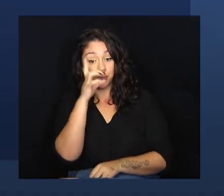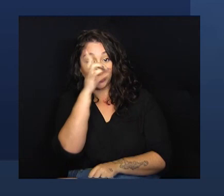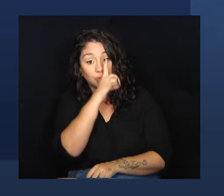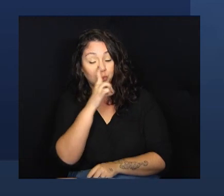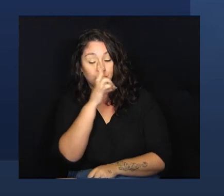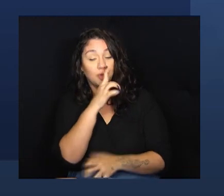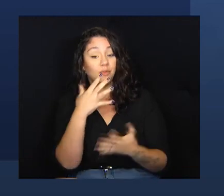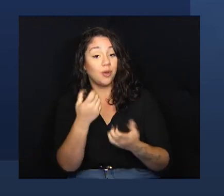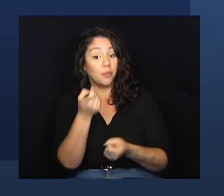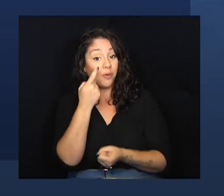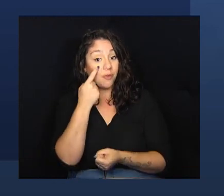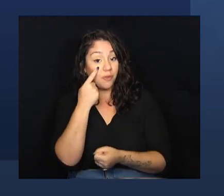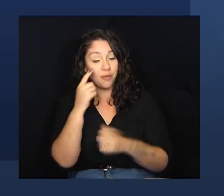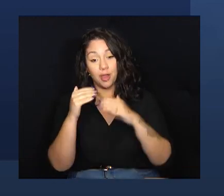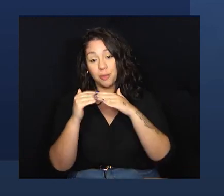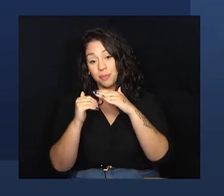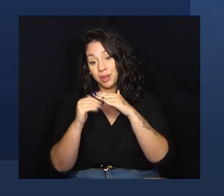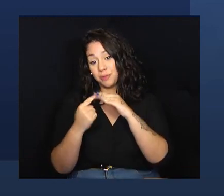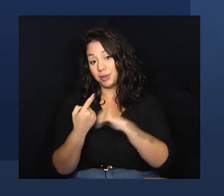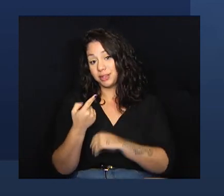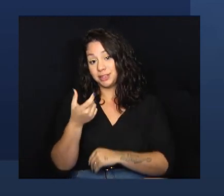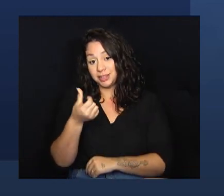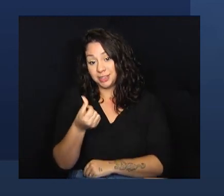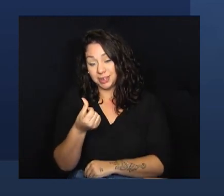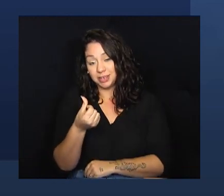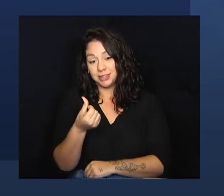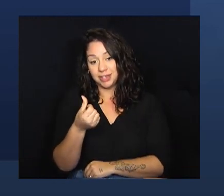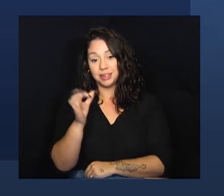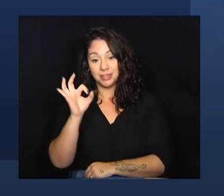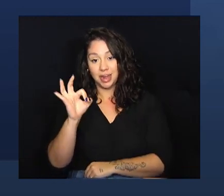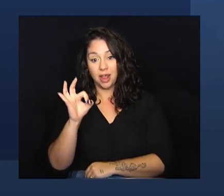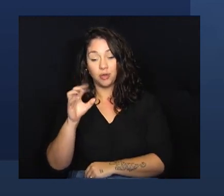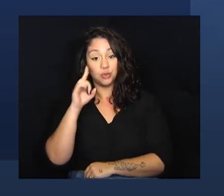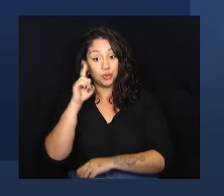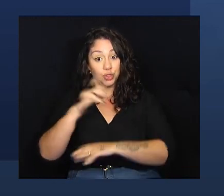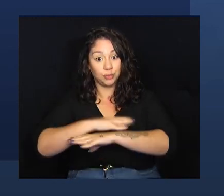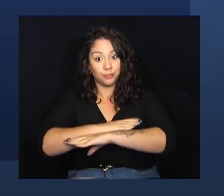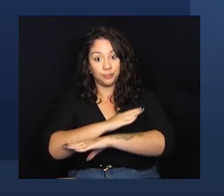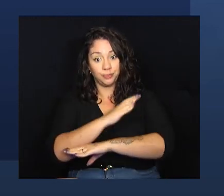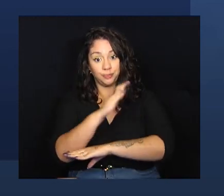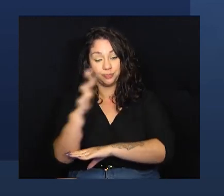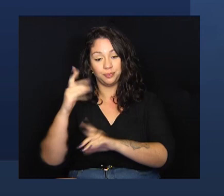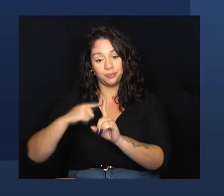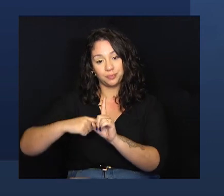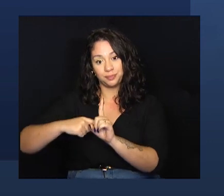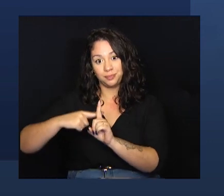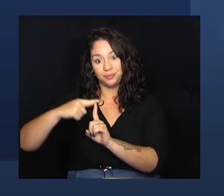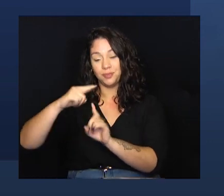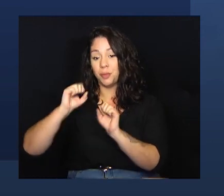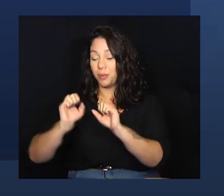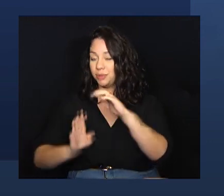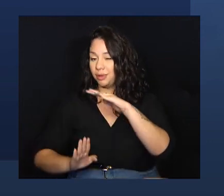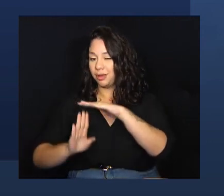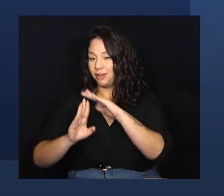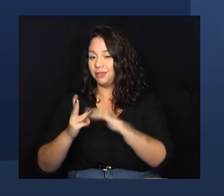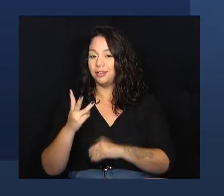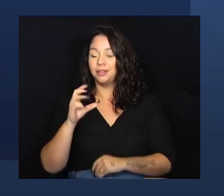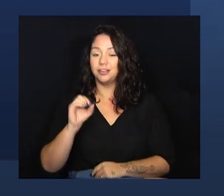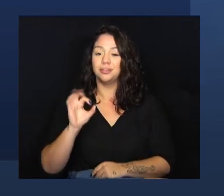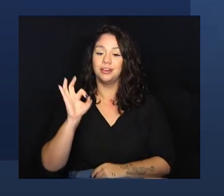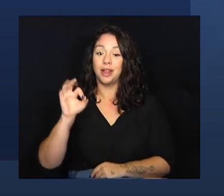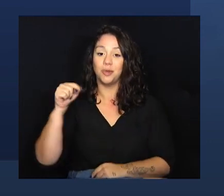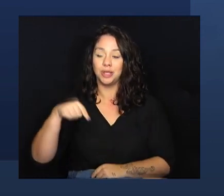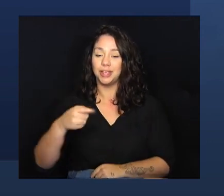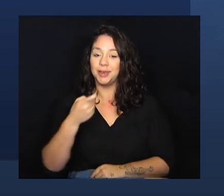mínima de 16 graus ao longo do dia a temperatura sobe podendo chegar aos 30 graus aqui em